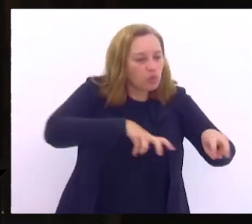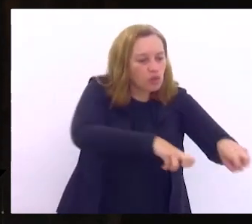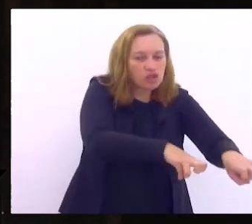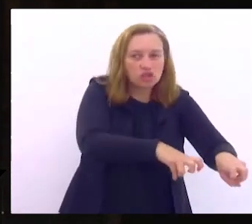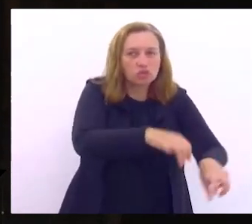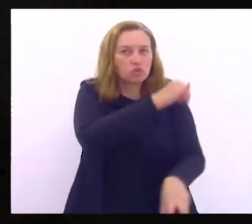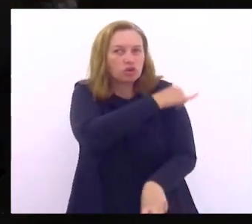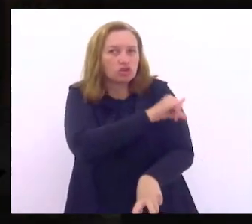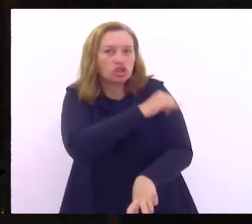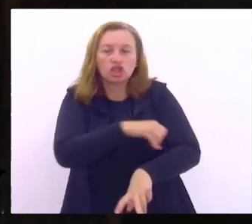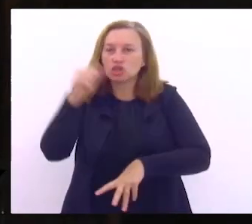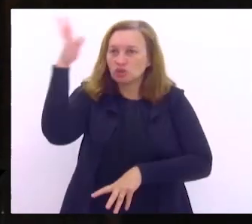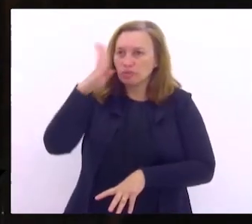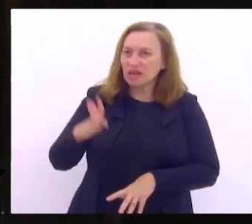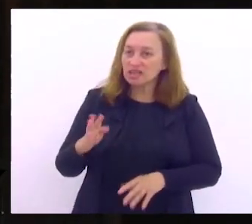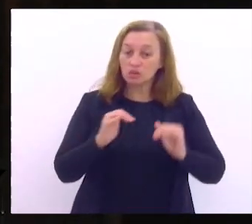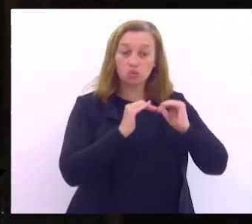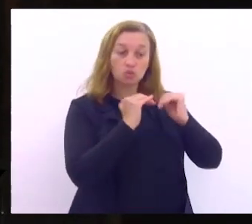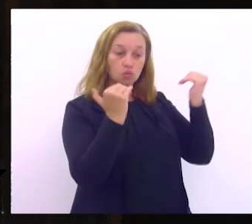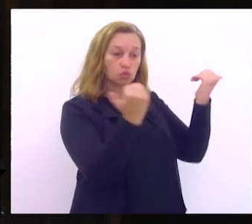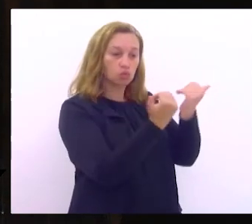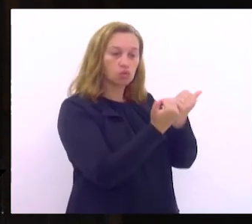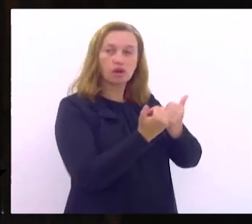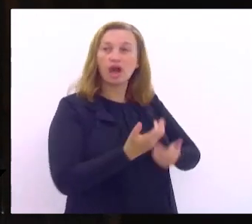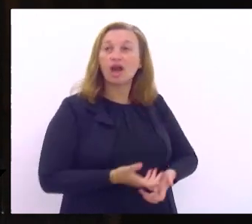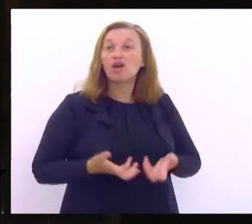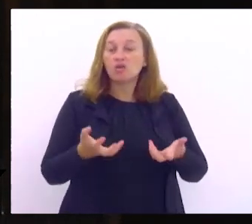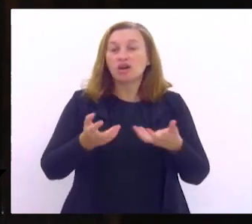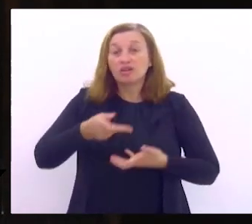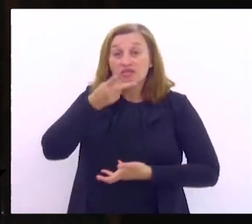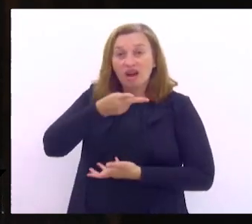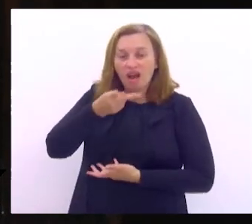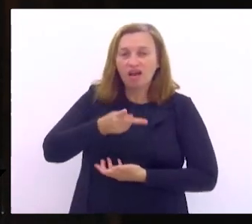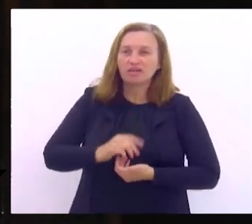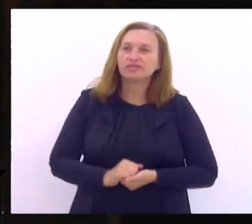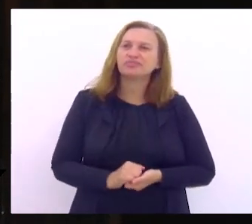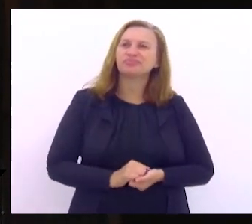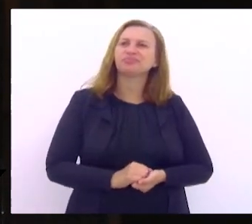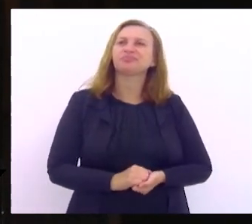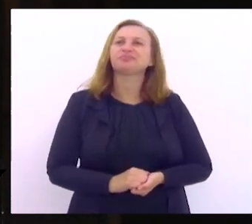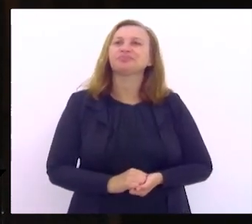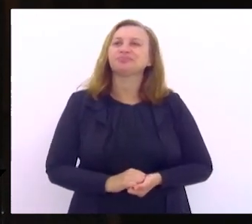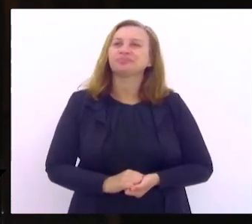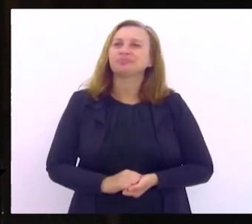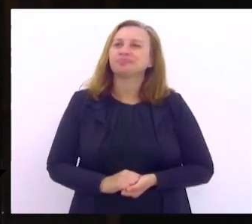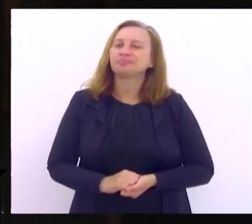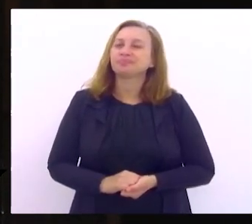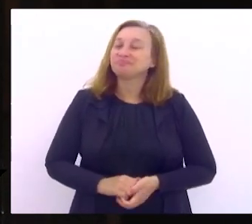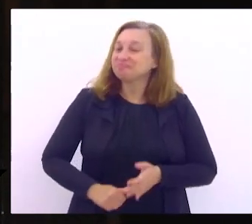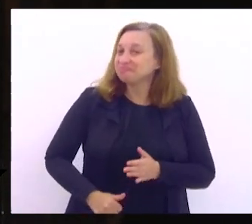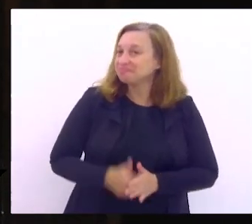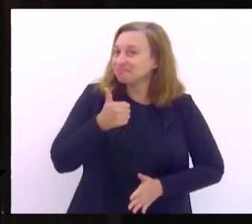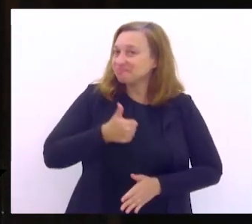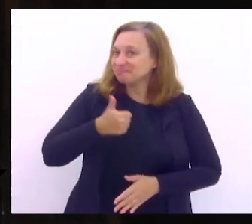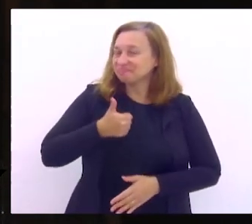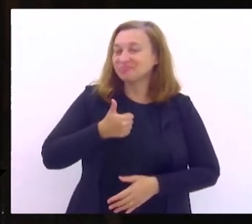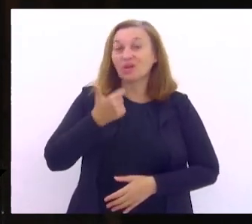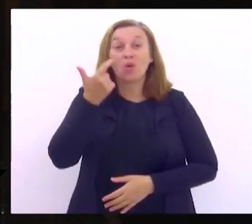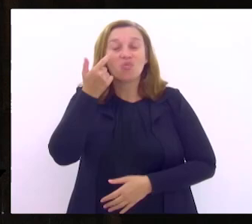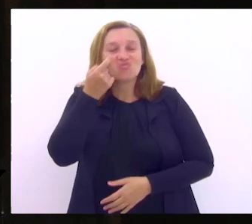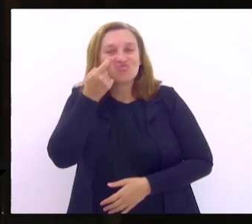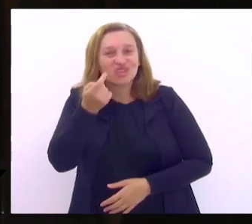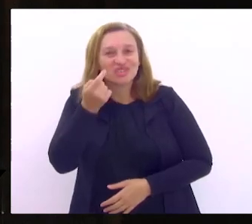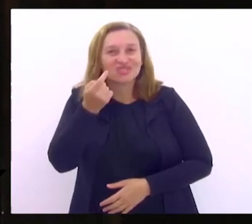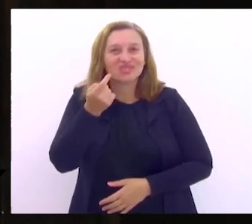Brasil. Eu quero dizer aqui que, pela primeira vez, eu vejo,